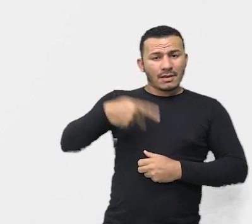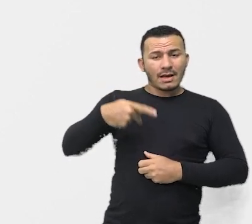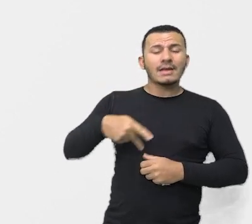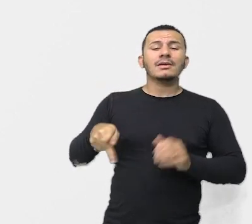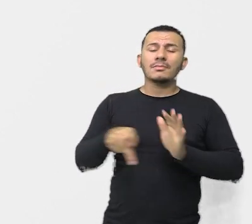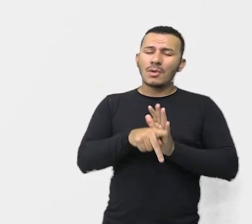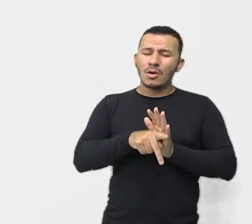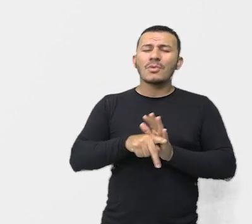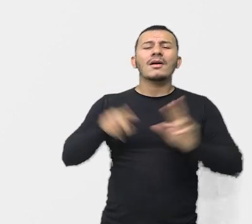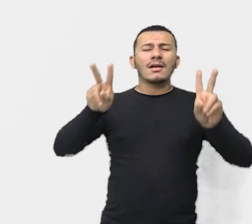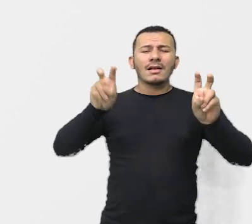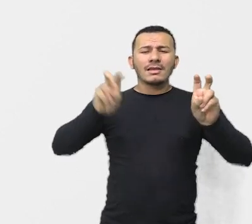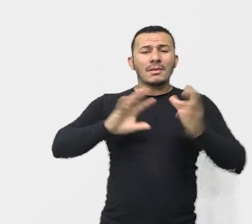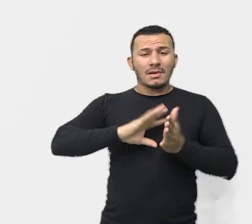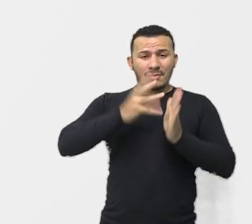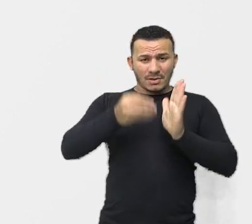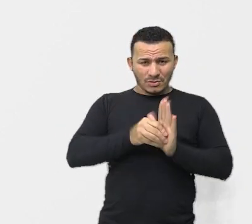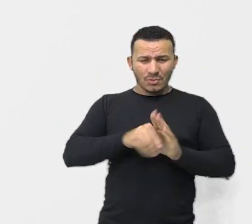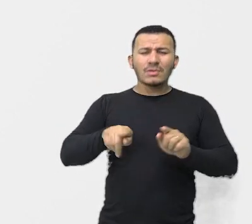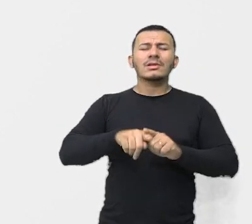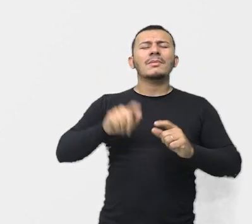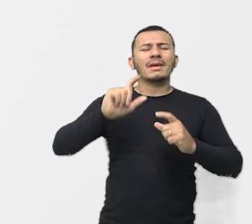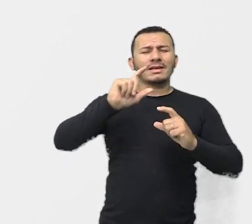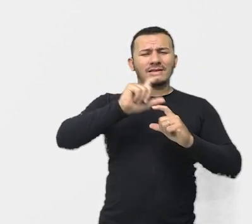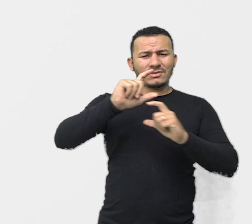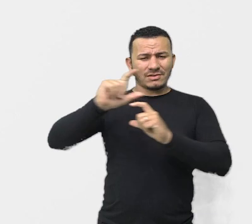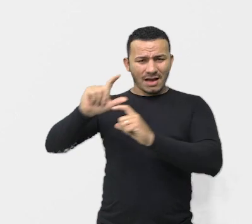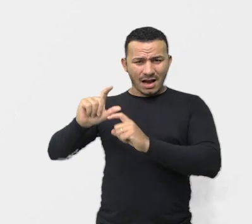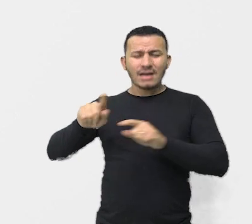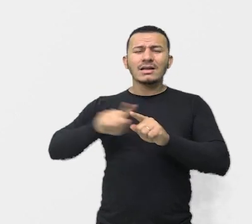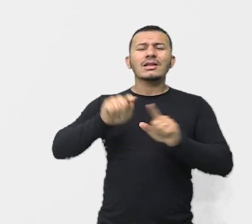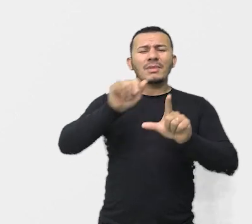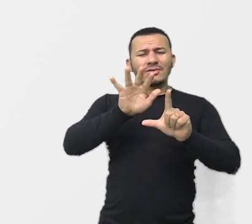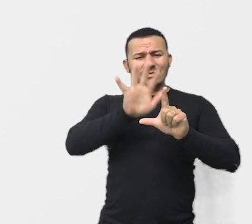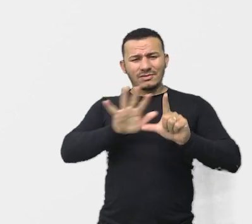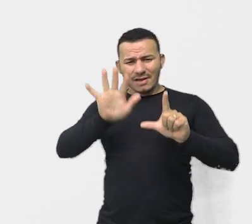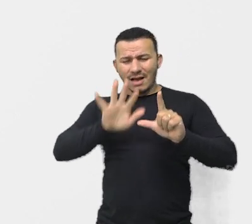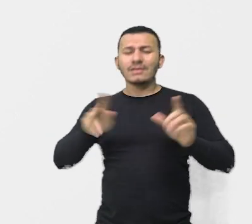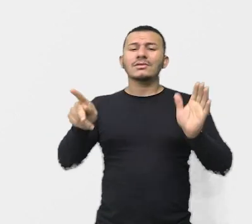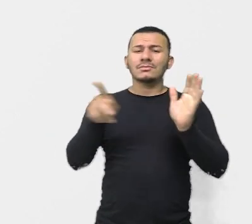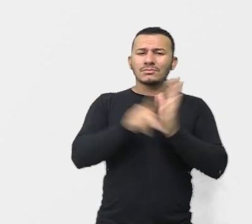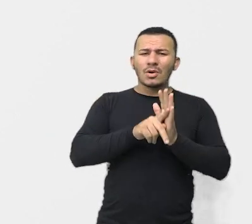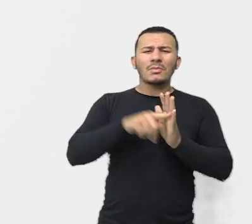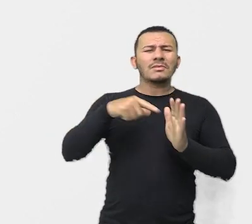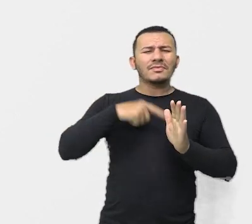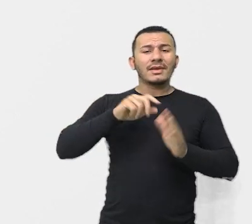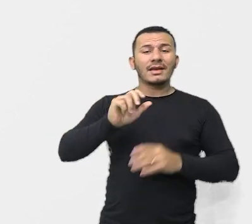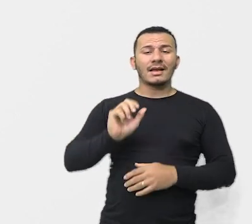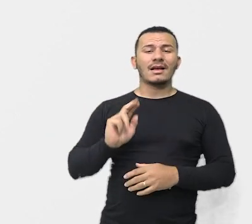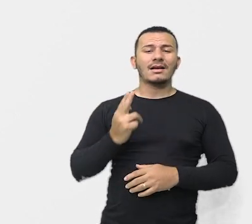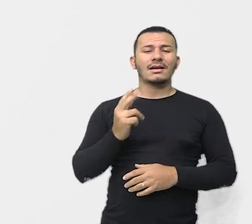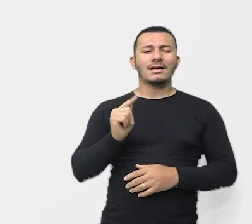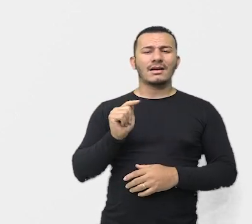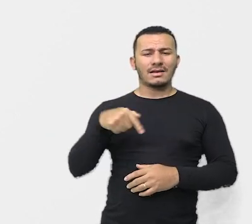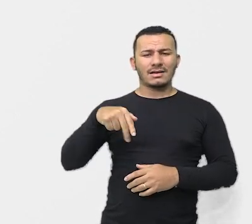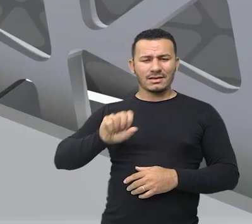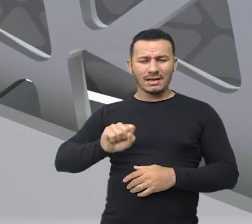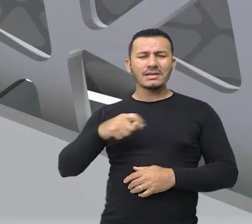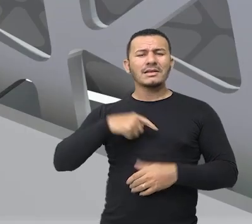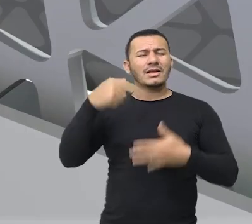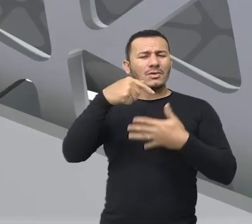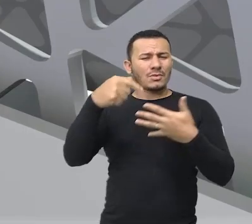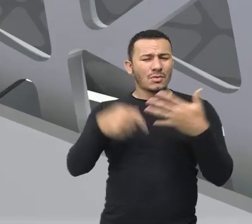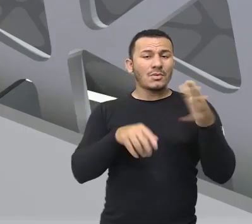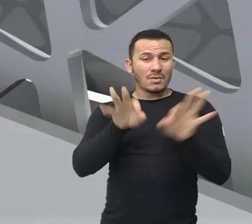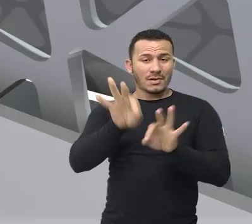amazônicos, tirinhas, chardes, HQs, etc. Ou seja, a gente tem um plano de trabalho bem